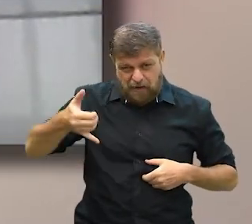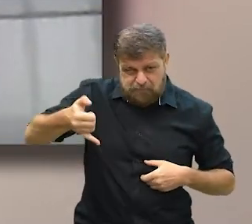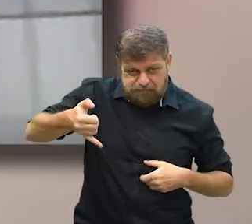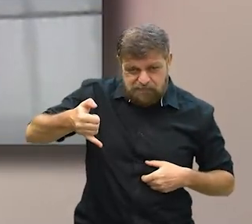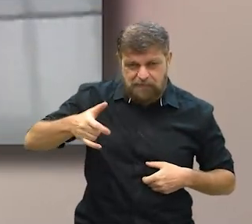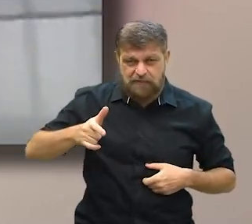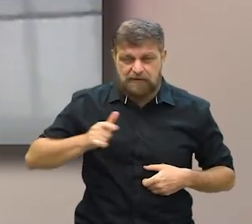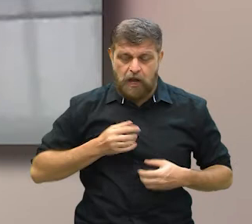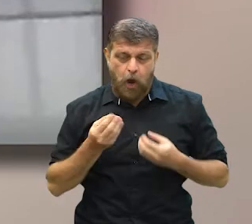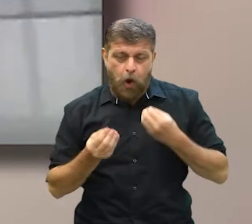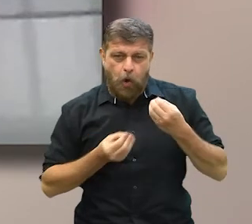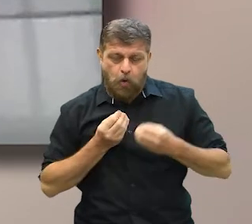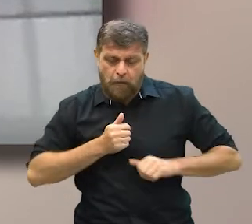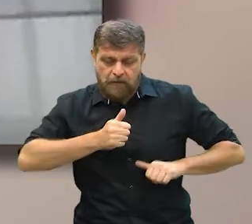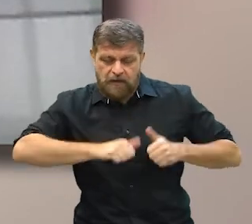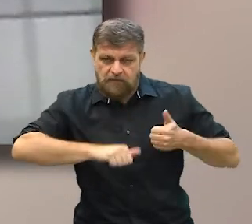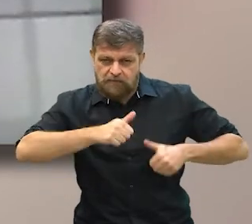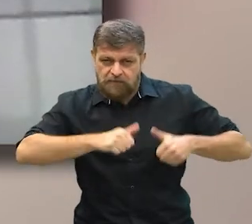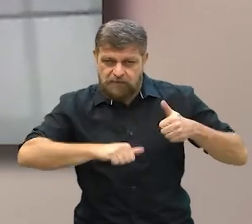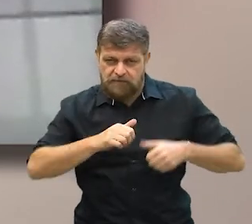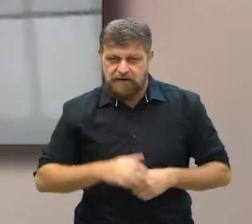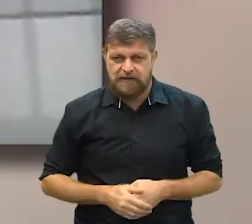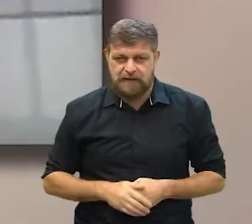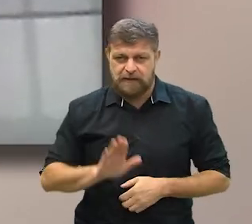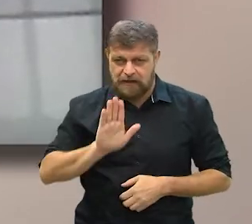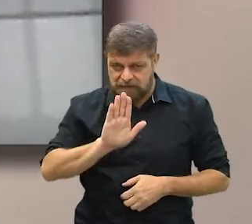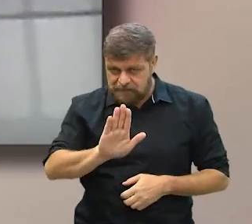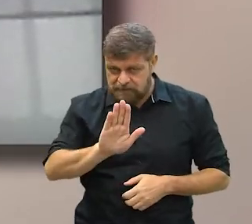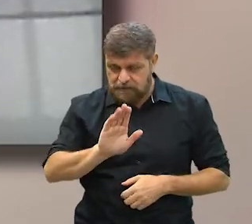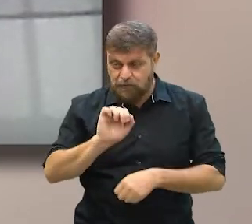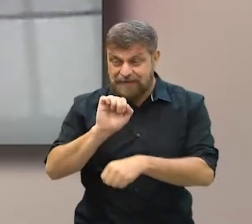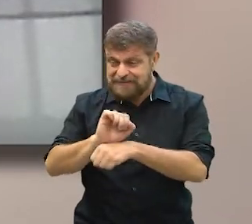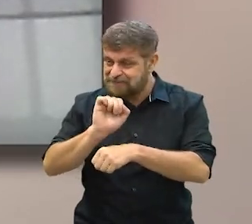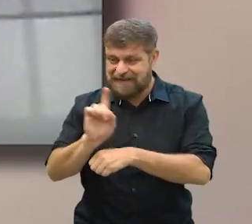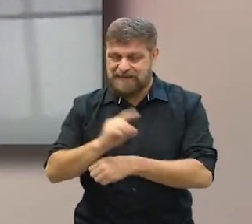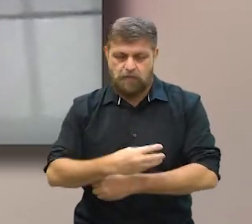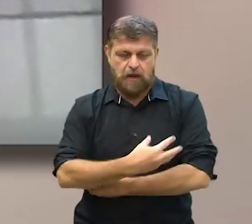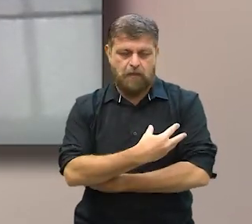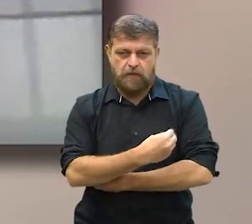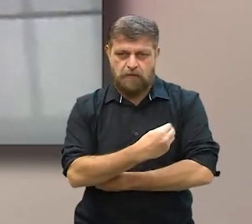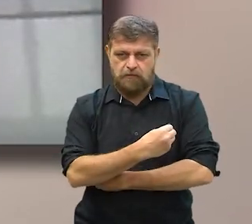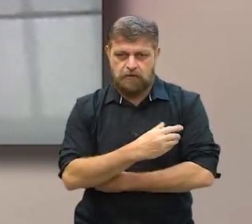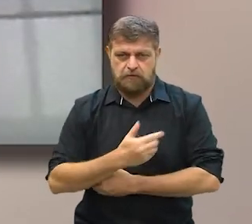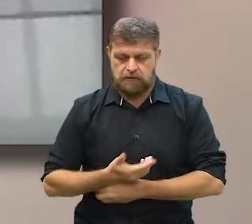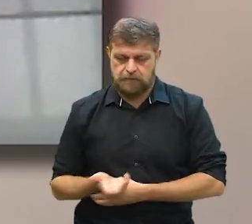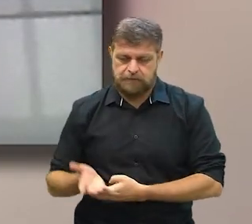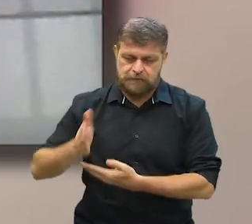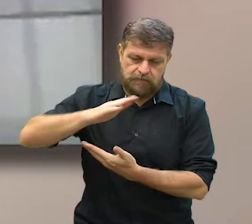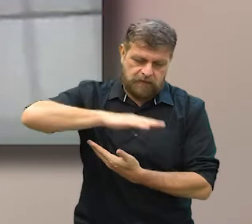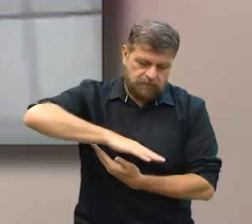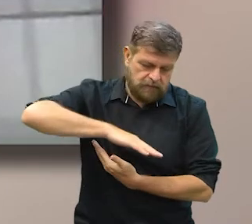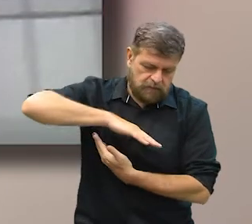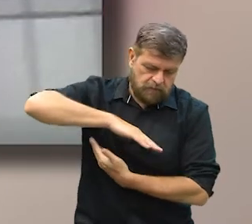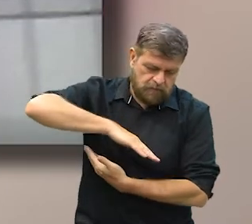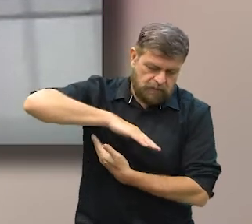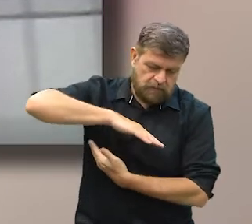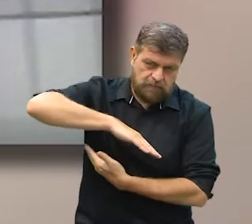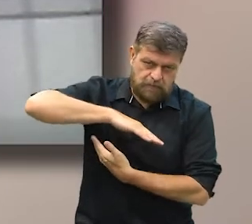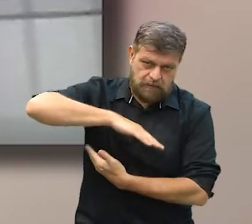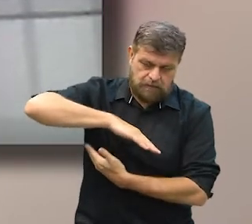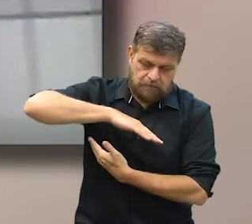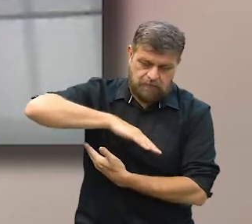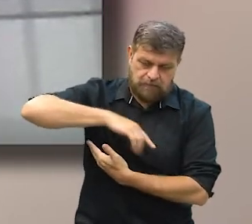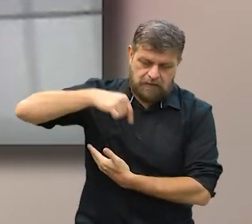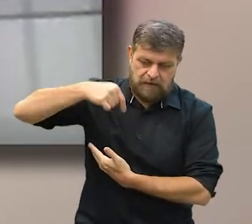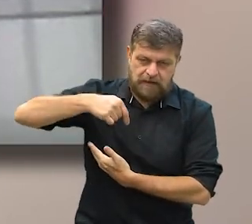gases. E tem uma forma muito simples de verificar isso. Em vez de colocar direto no peito, põe o bebê